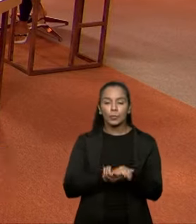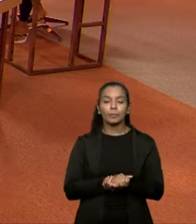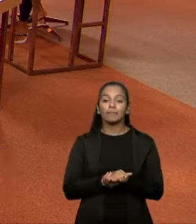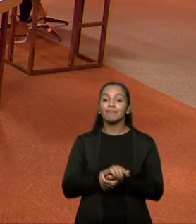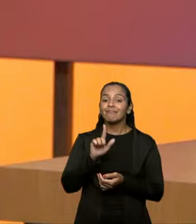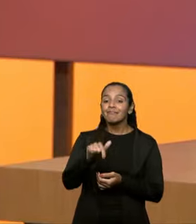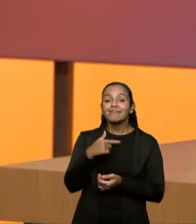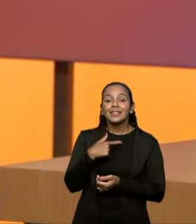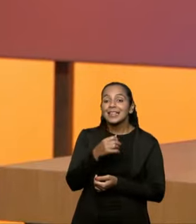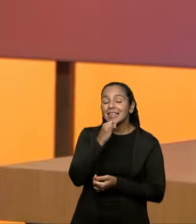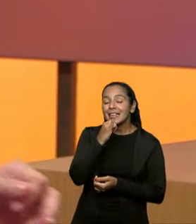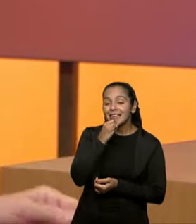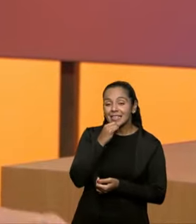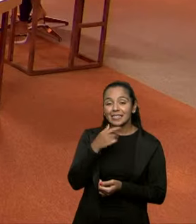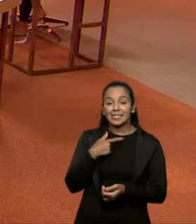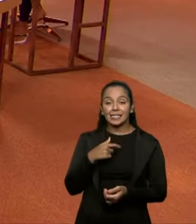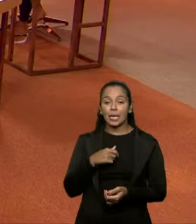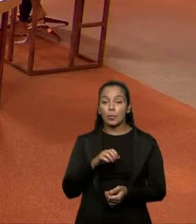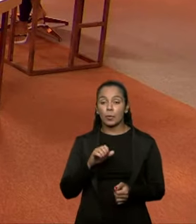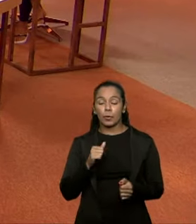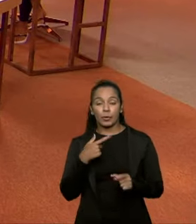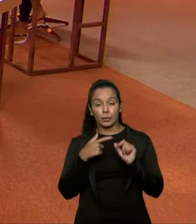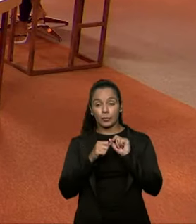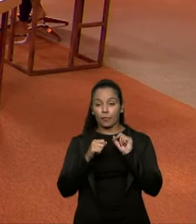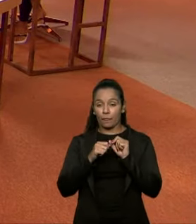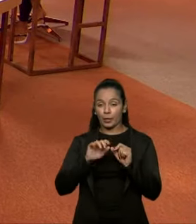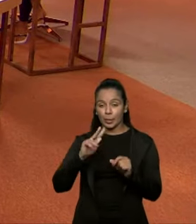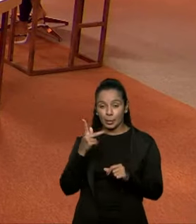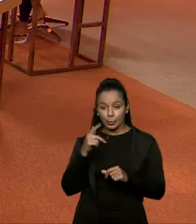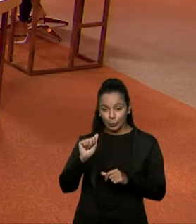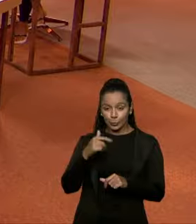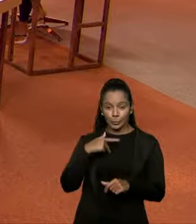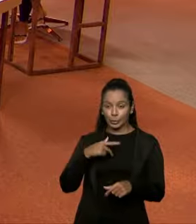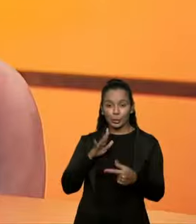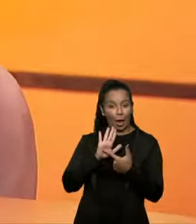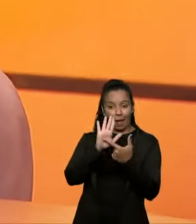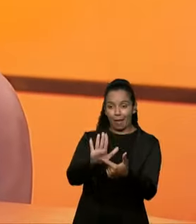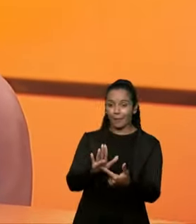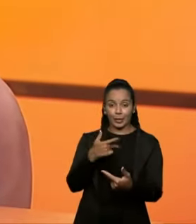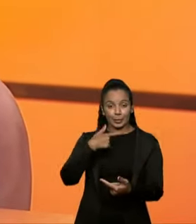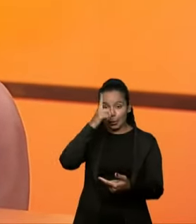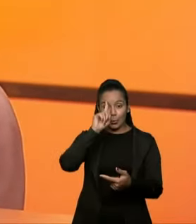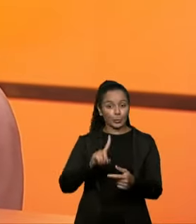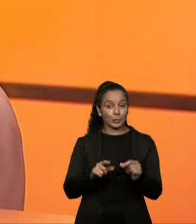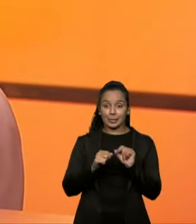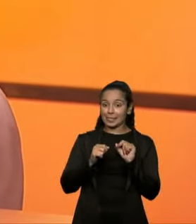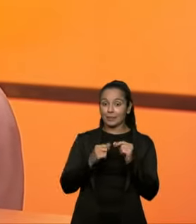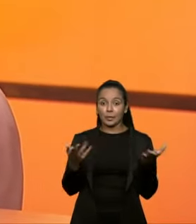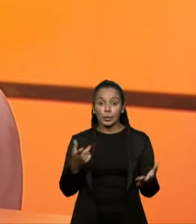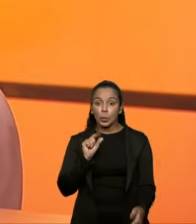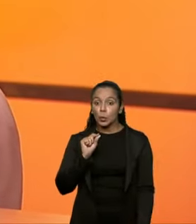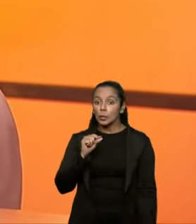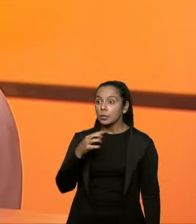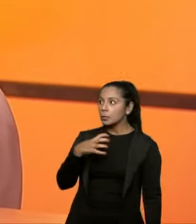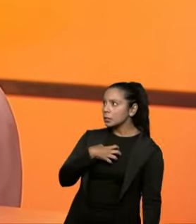Por exemplo, Covid e dengue, eu sempre estou para fazer um chá revelação, tem hora que eu não sei mais o que eu estou sentindo.